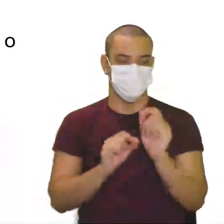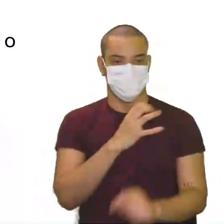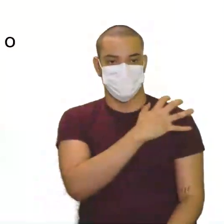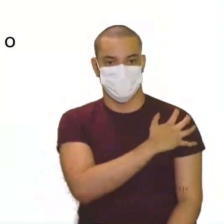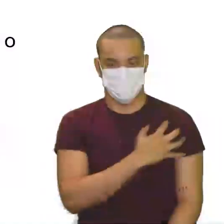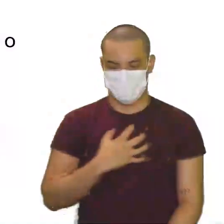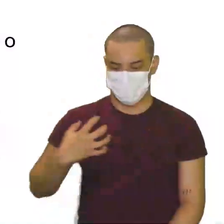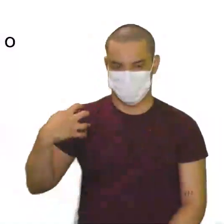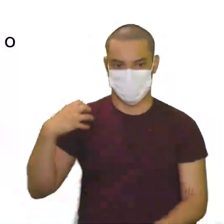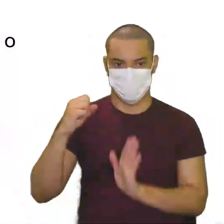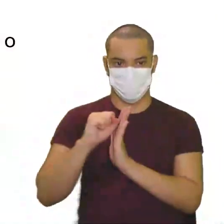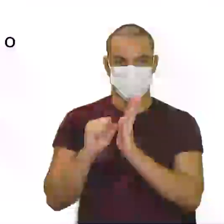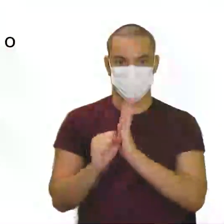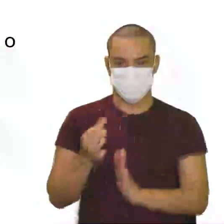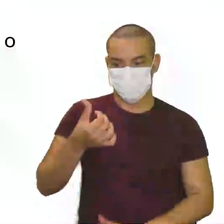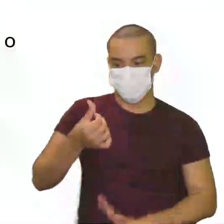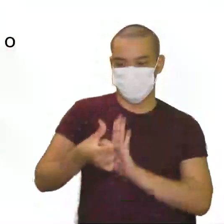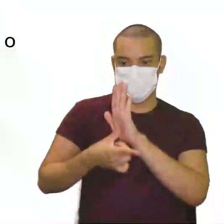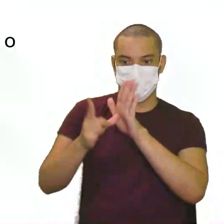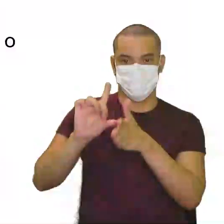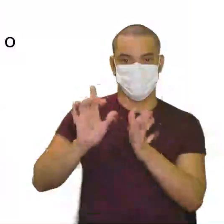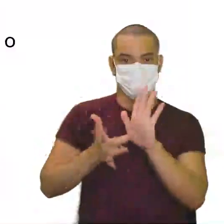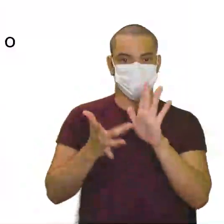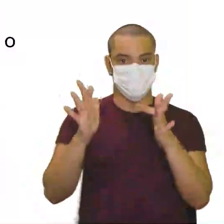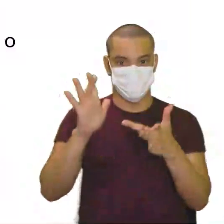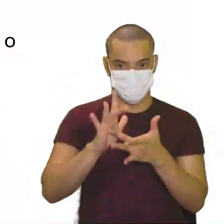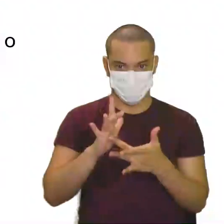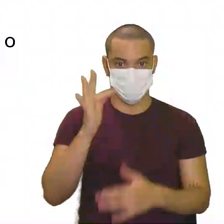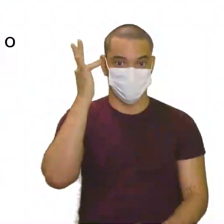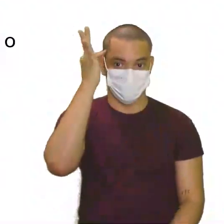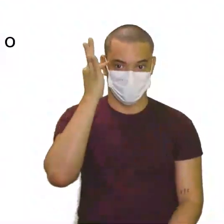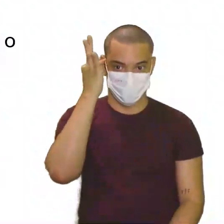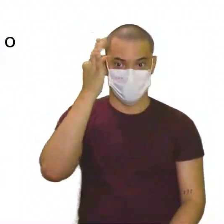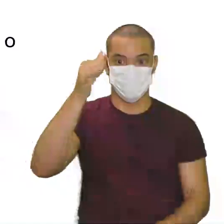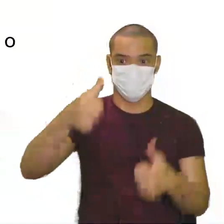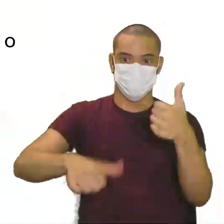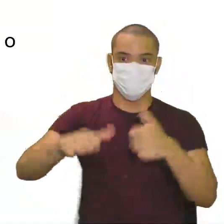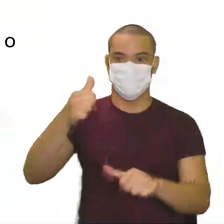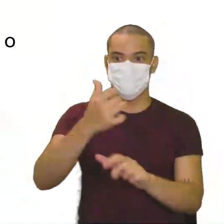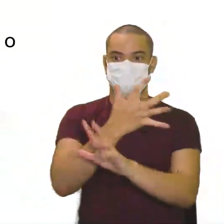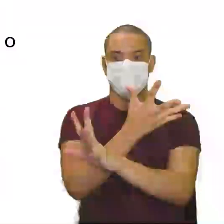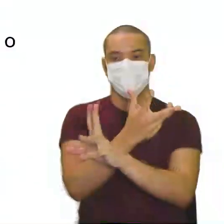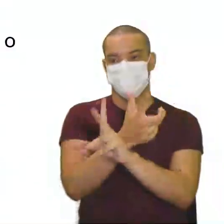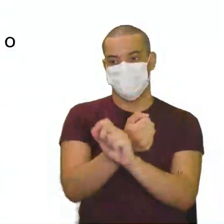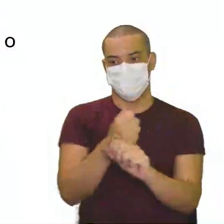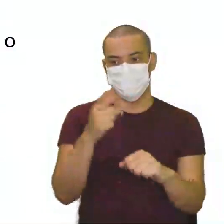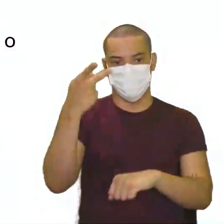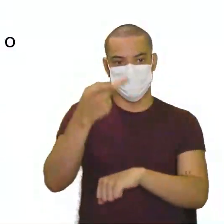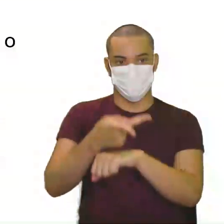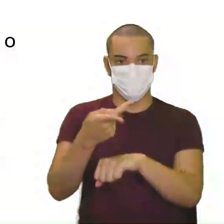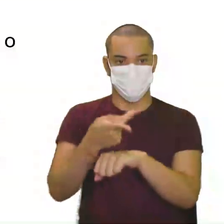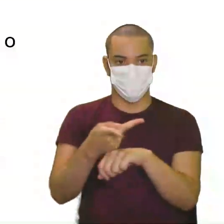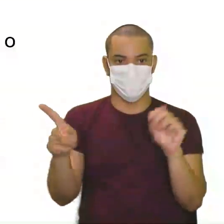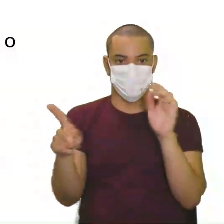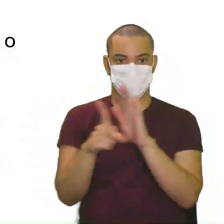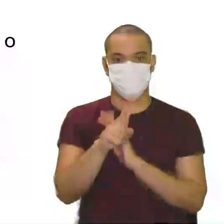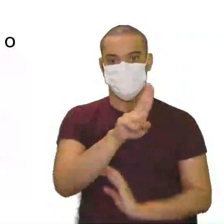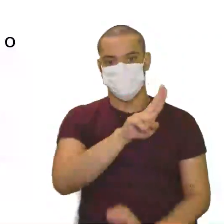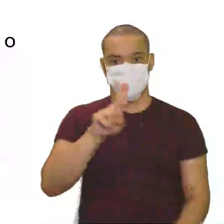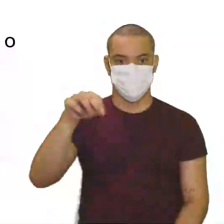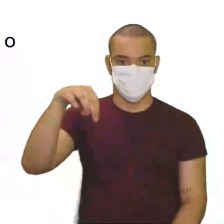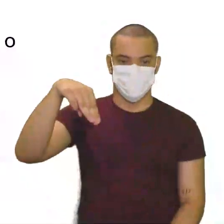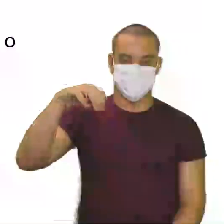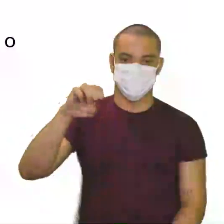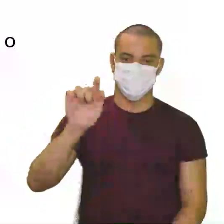Aristóteles no século 6 antes de Cristo o filósofo analisou a atração entre as pedras de um minério denominado